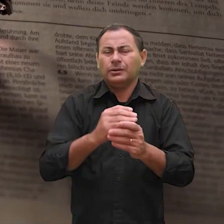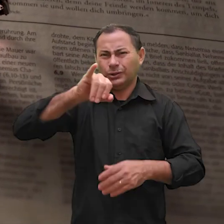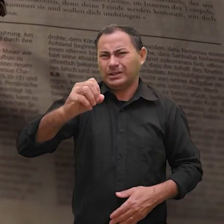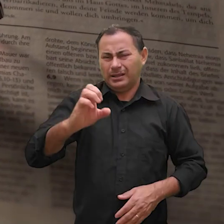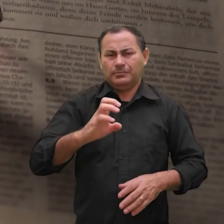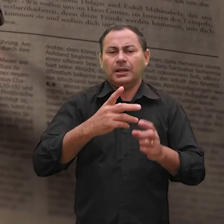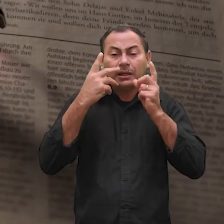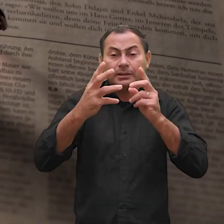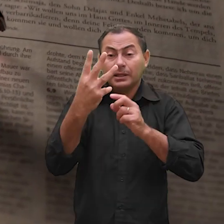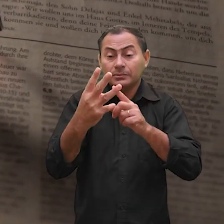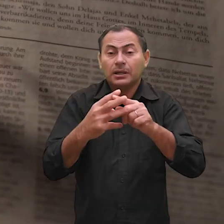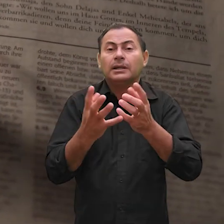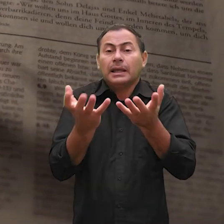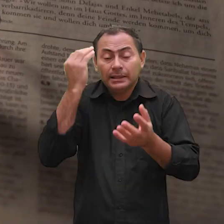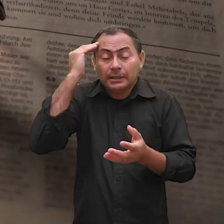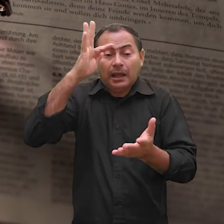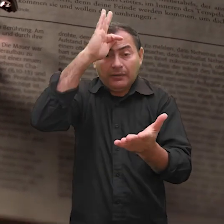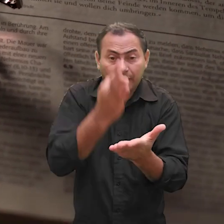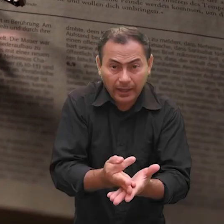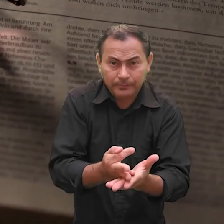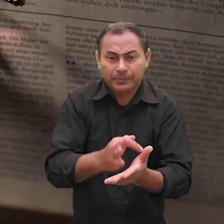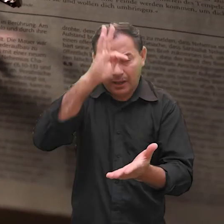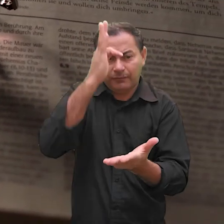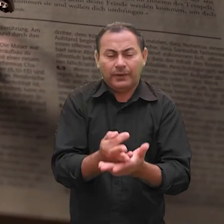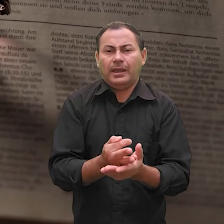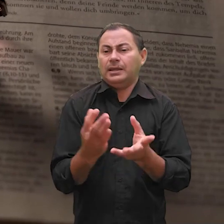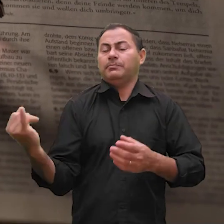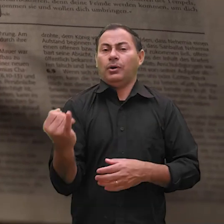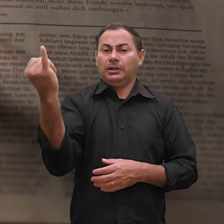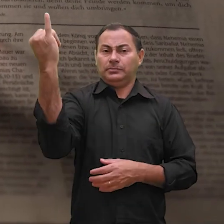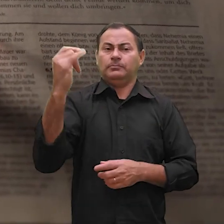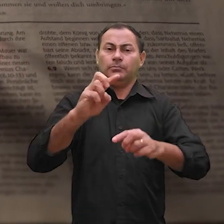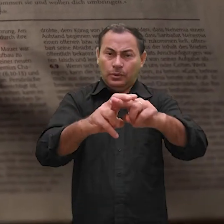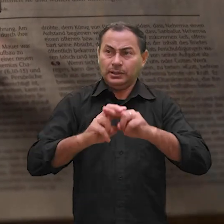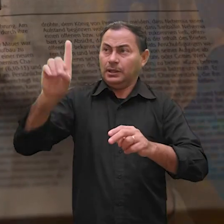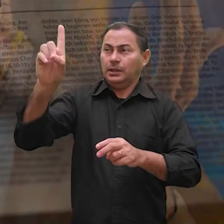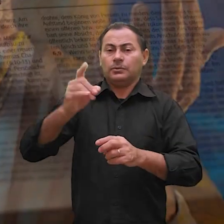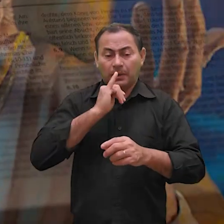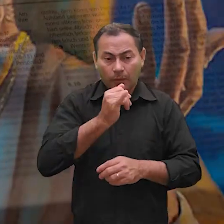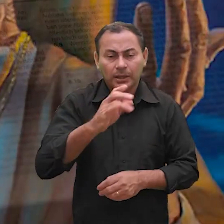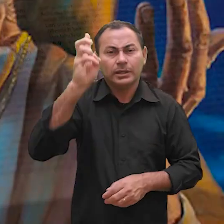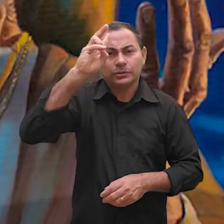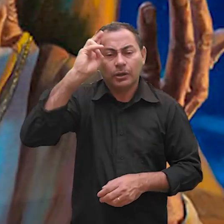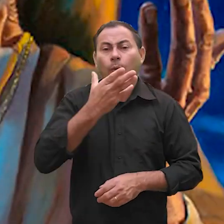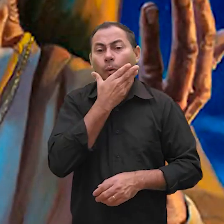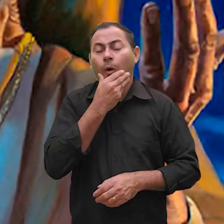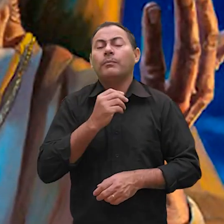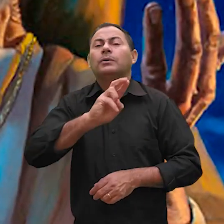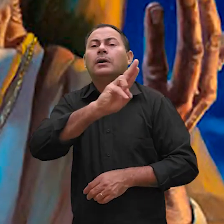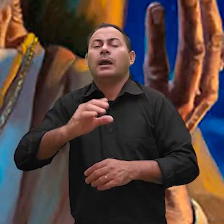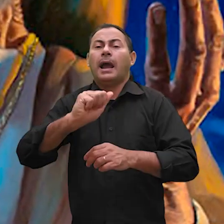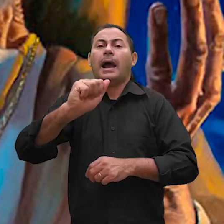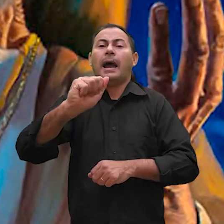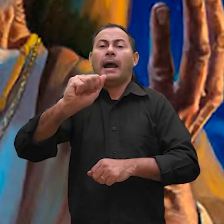dos personagens. Deus quer que entendamos a fé. A fé é muito, muito importante. Por isso Deus nos conta a história de um